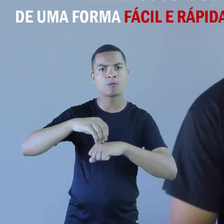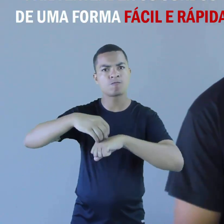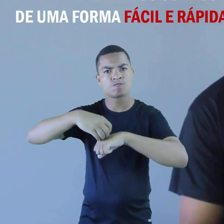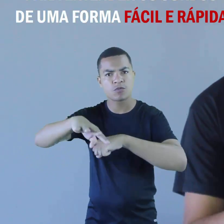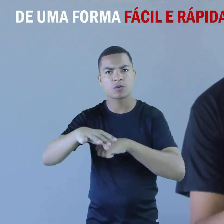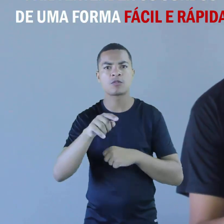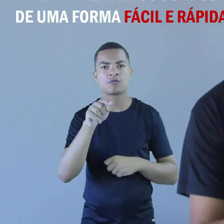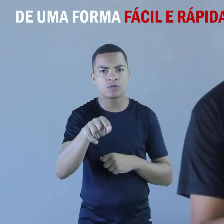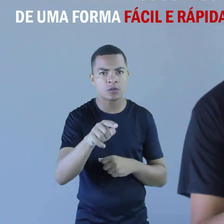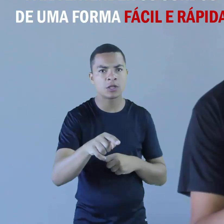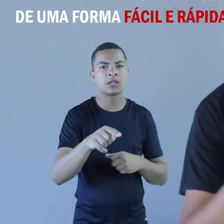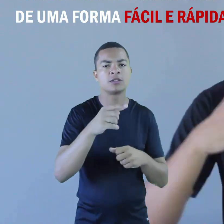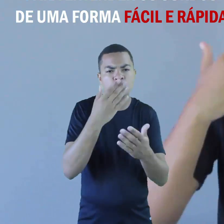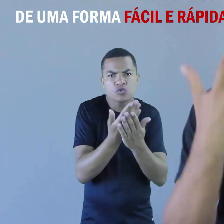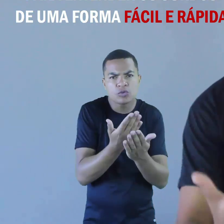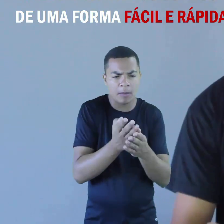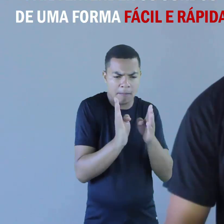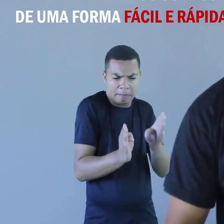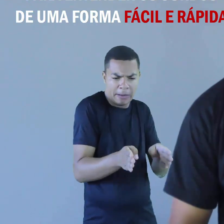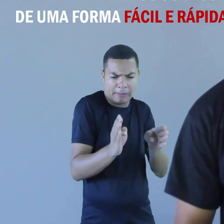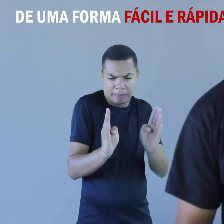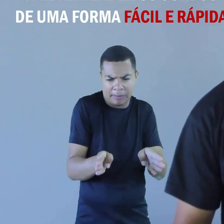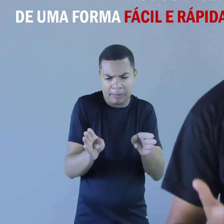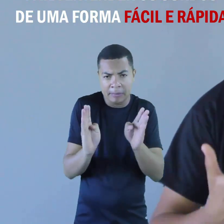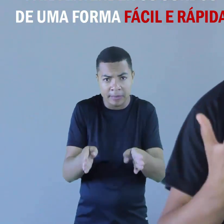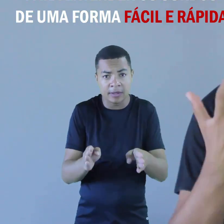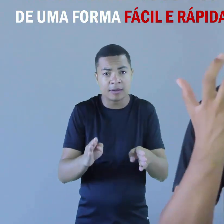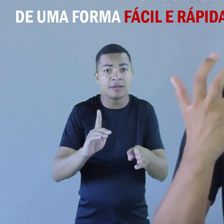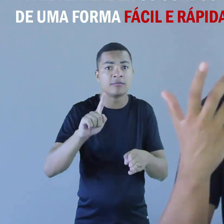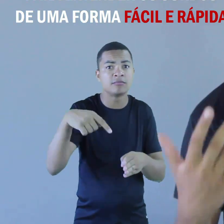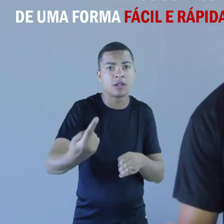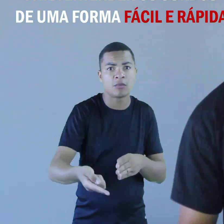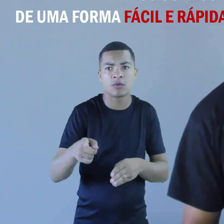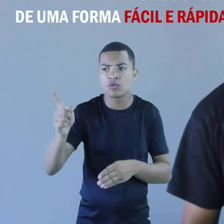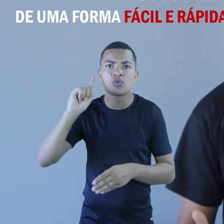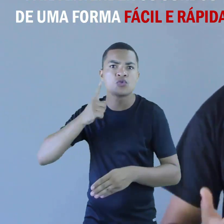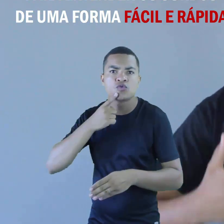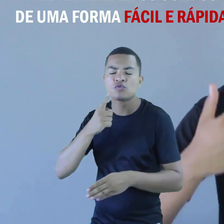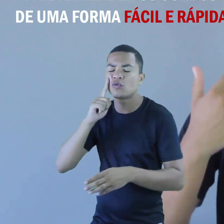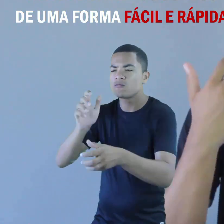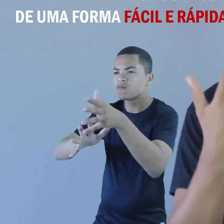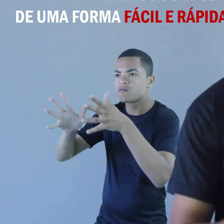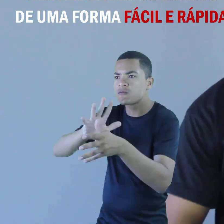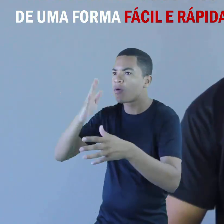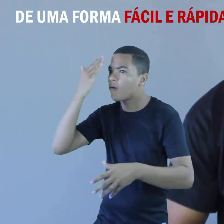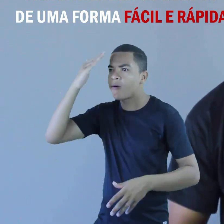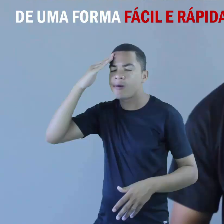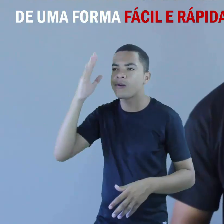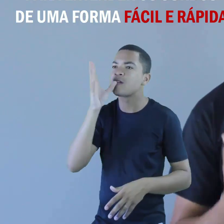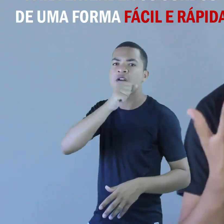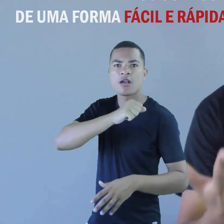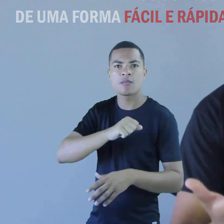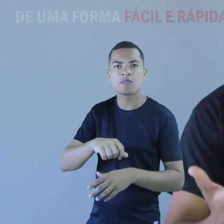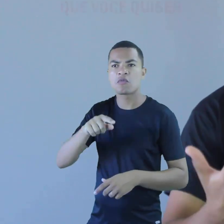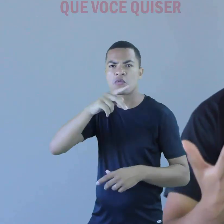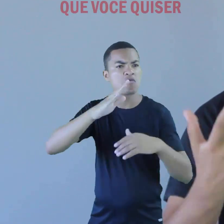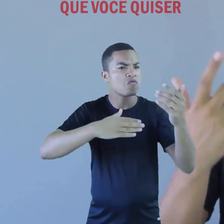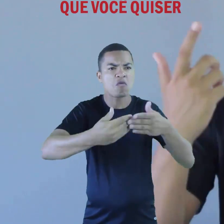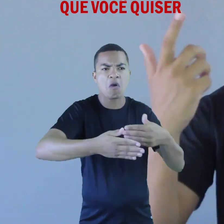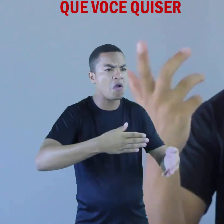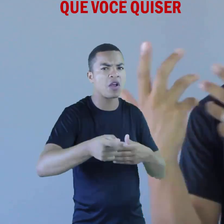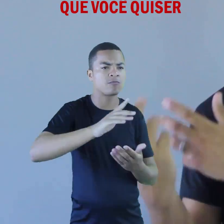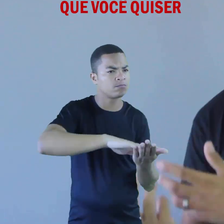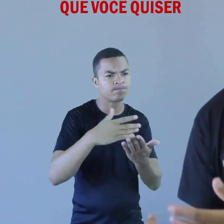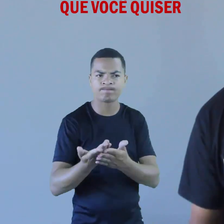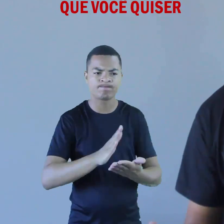estudos para que você também consiga entender os estudos de uma forma mais fácil, de uma forma mais rápida e que você